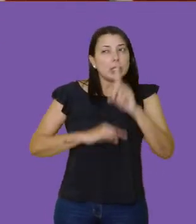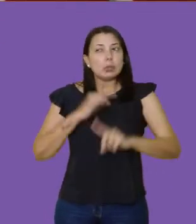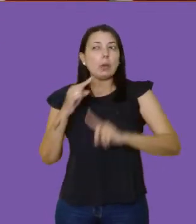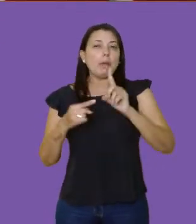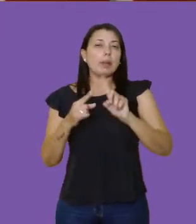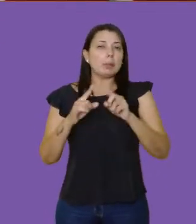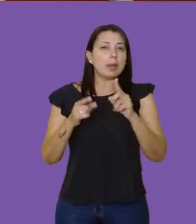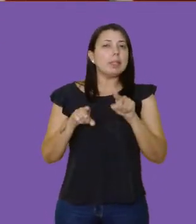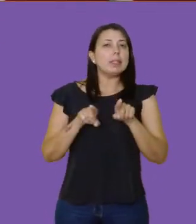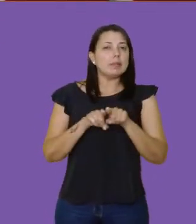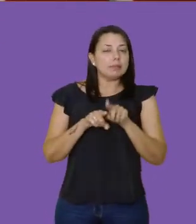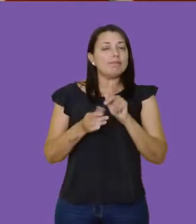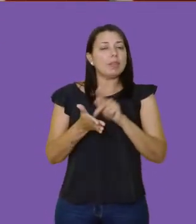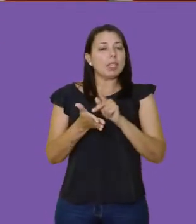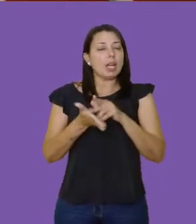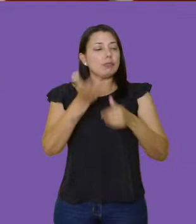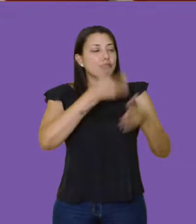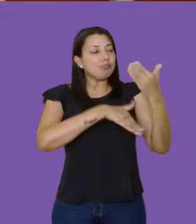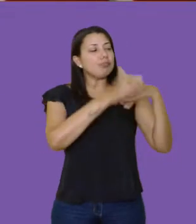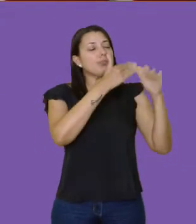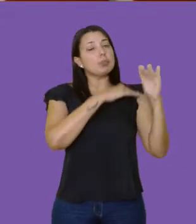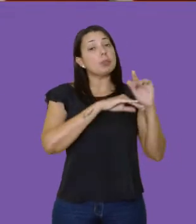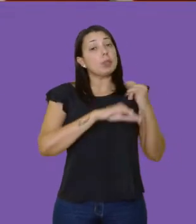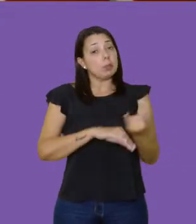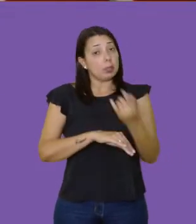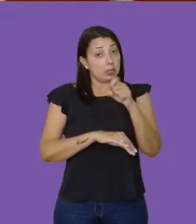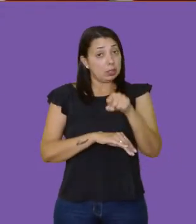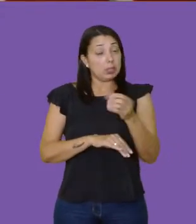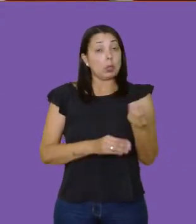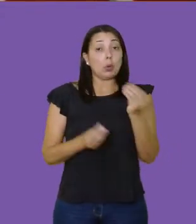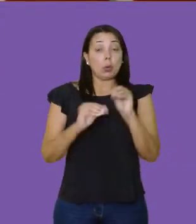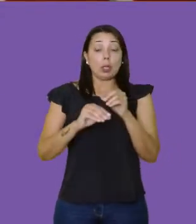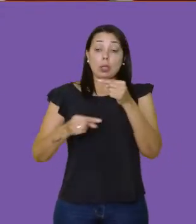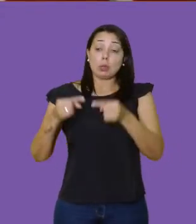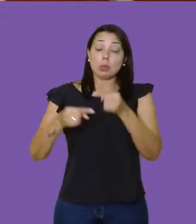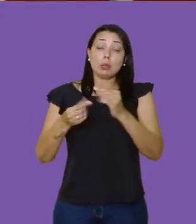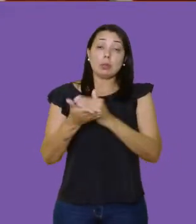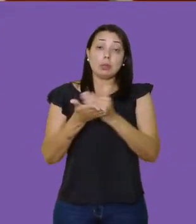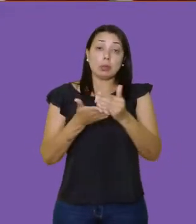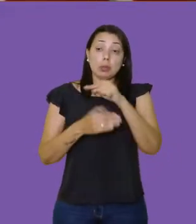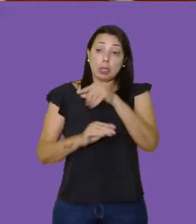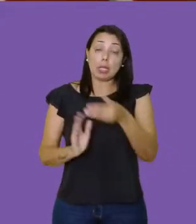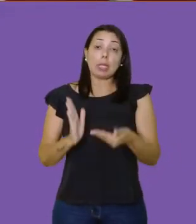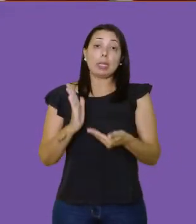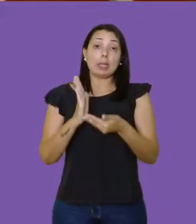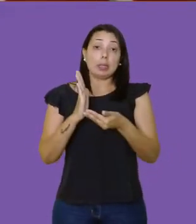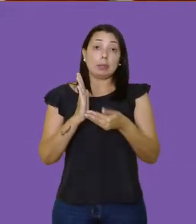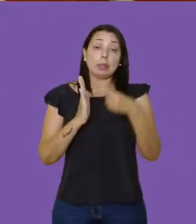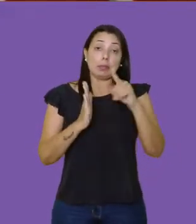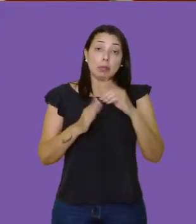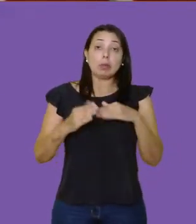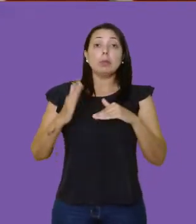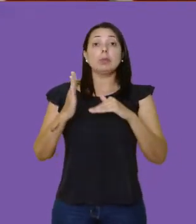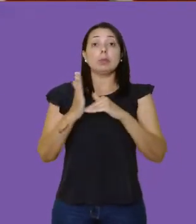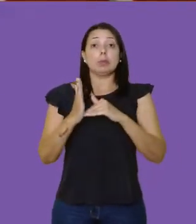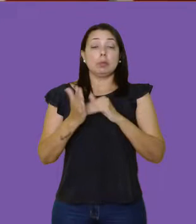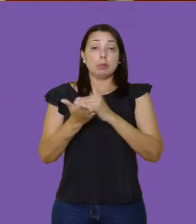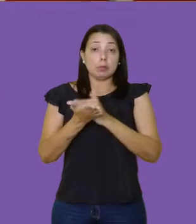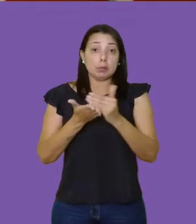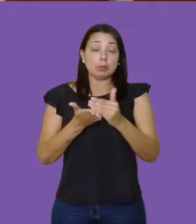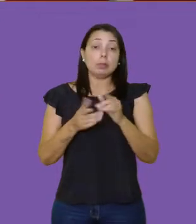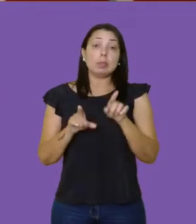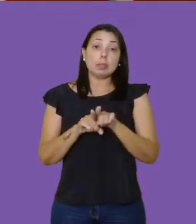na verdade é um retrocesso. É muito importante colocar que esse é um debate que começou na Câmara, aí foi para o Senado,